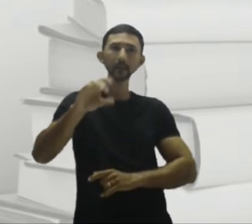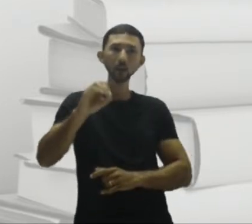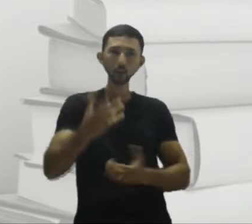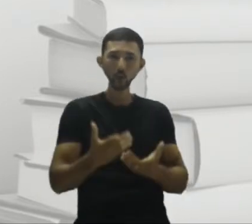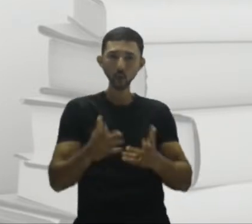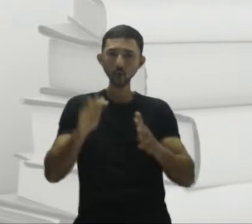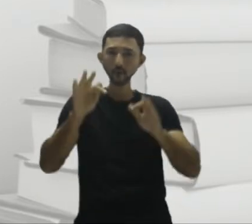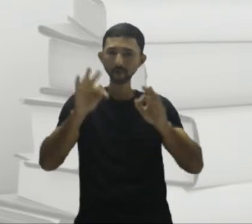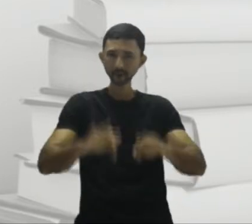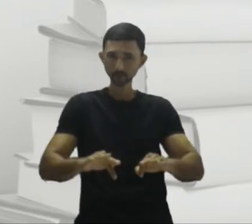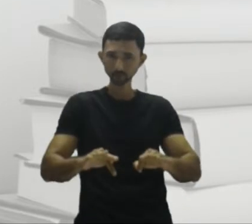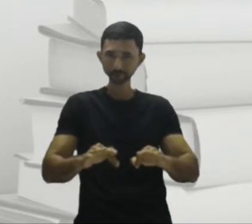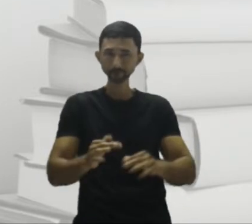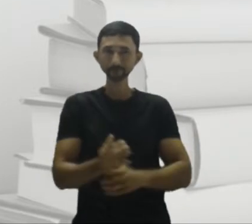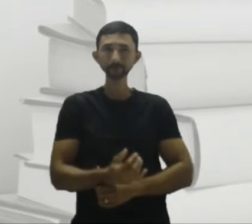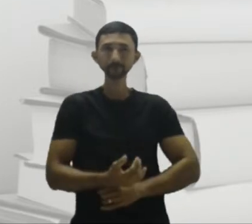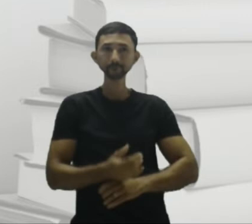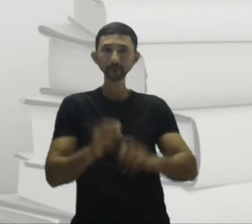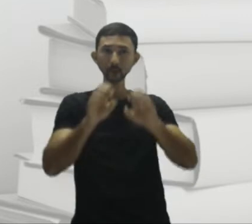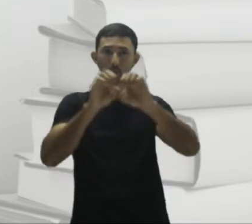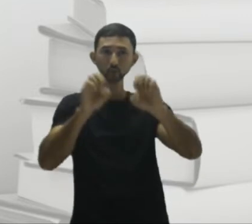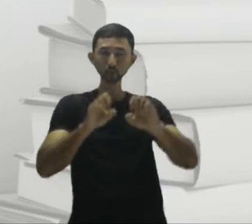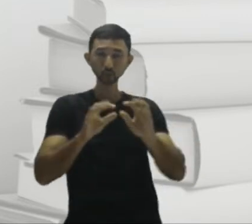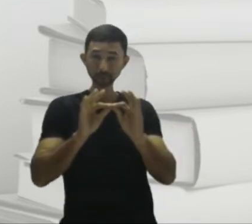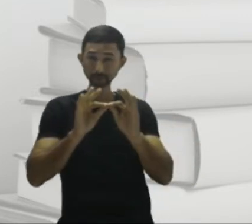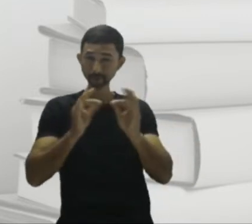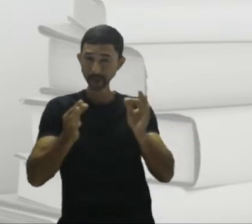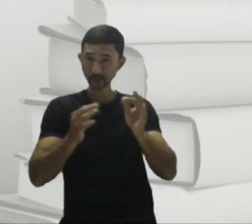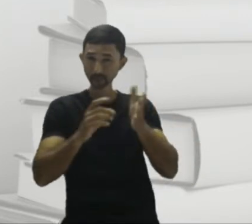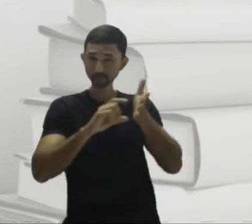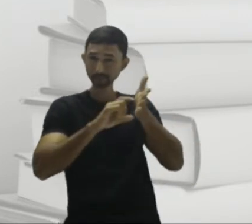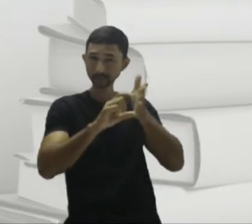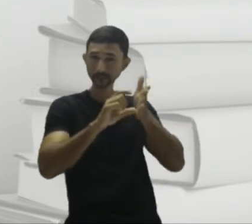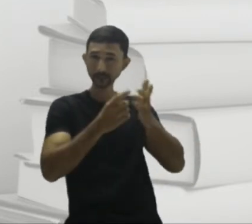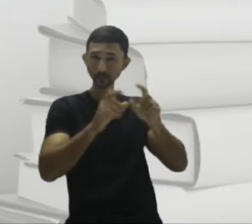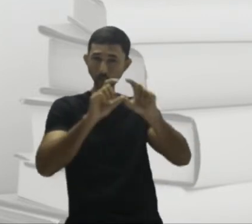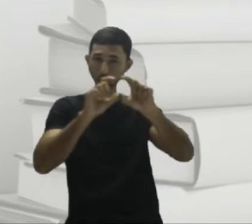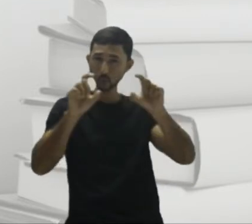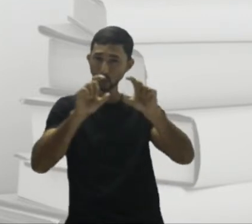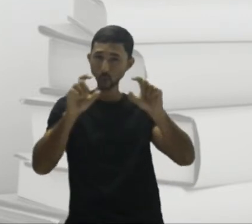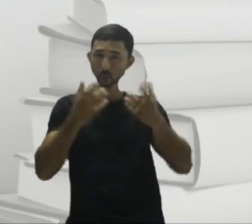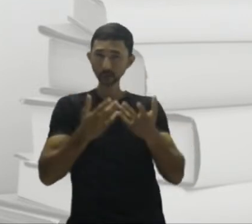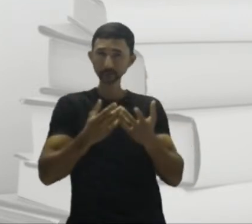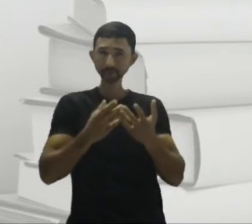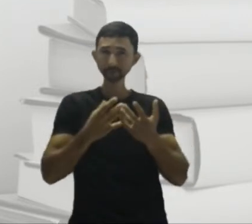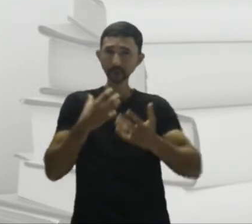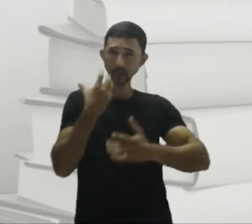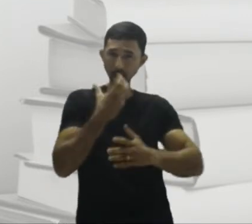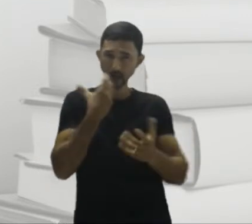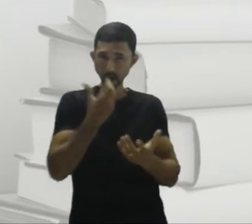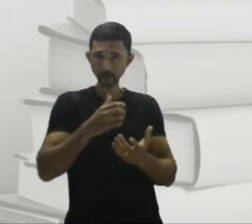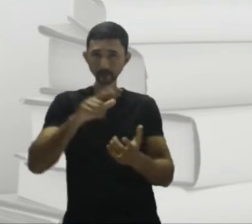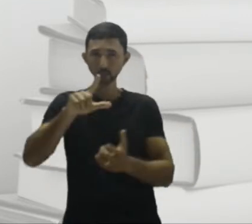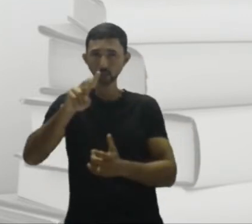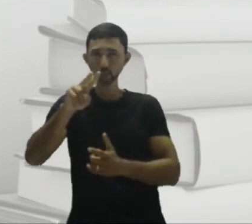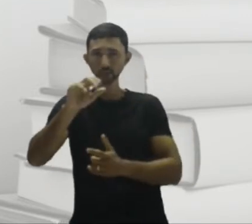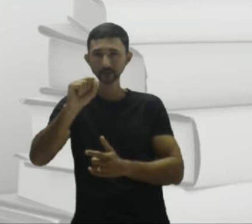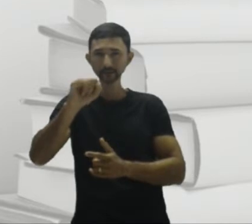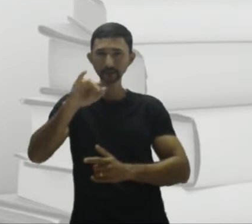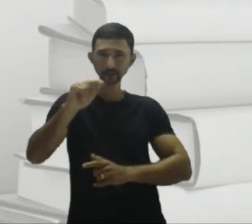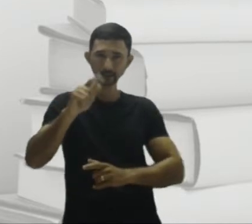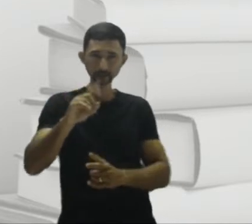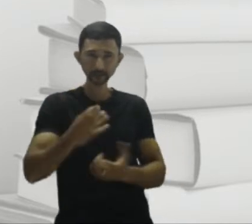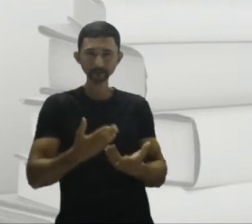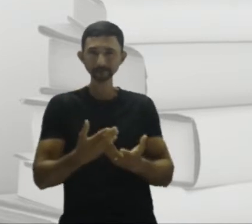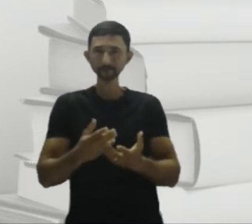história. Certo? Eu trouxe aqui um trechinho da proposição de Os Lusíadas para nós lermos,